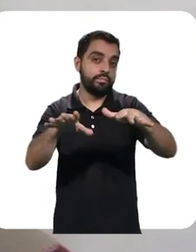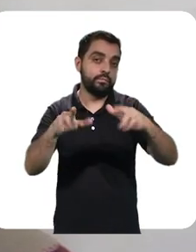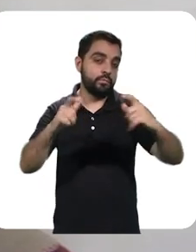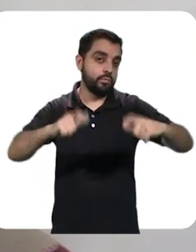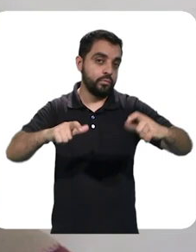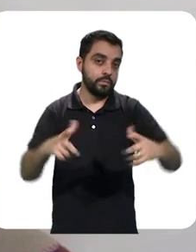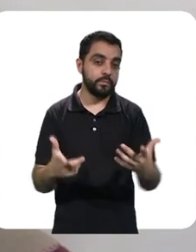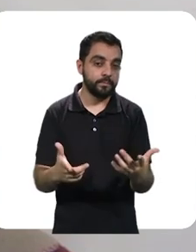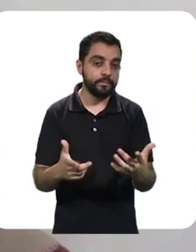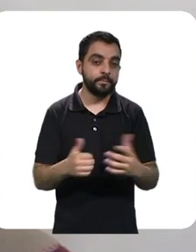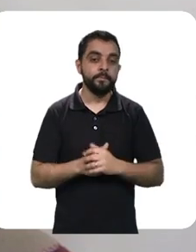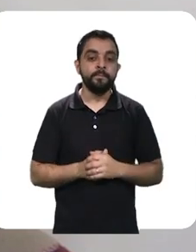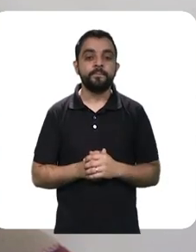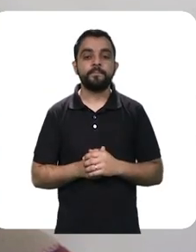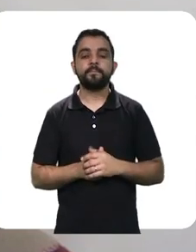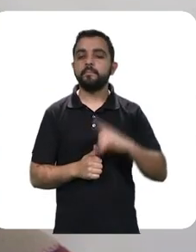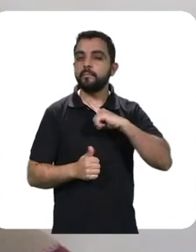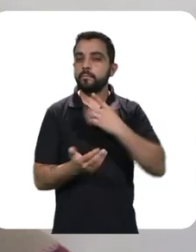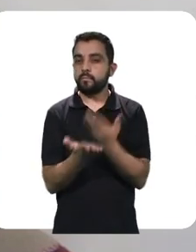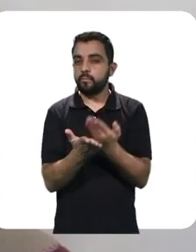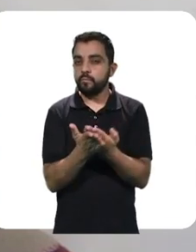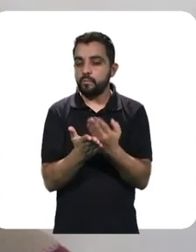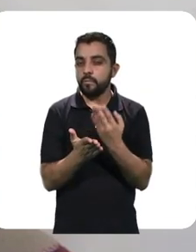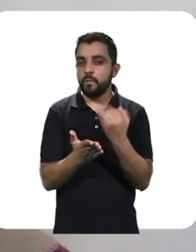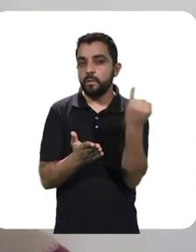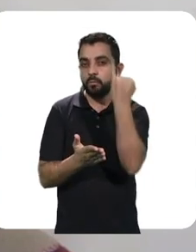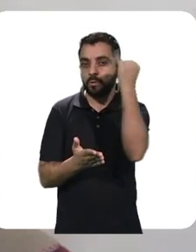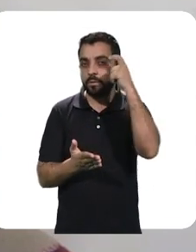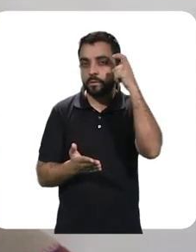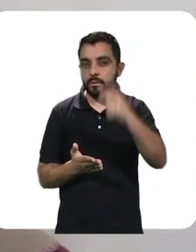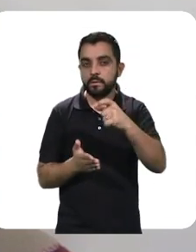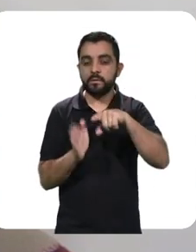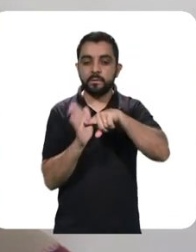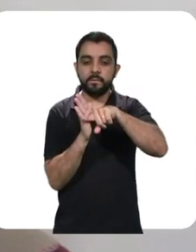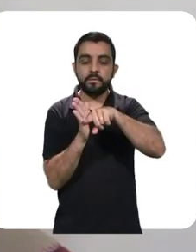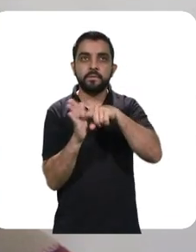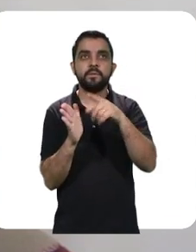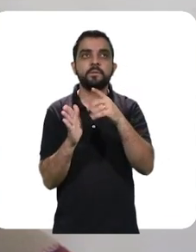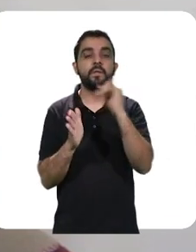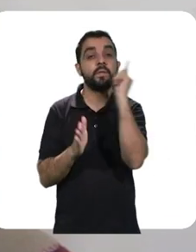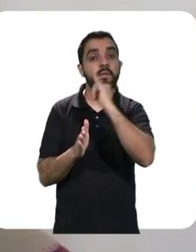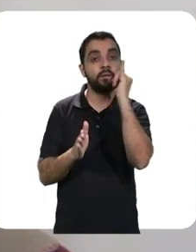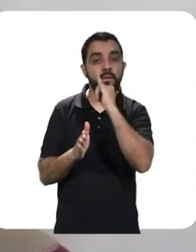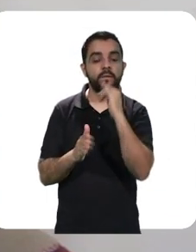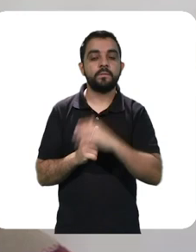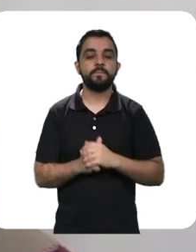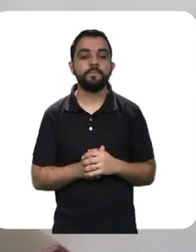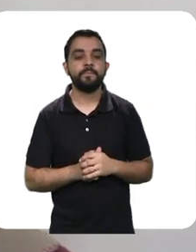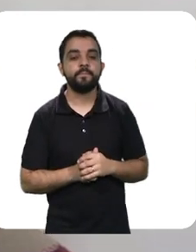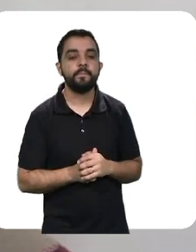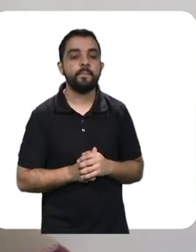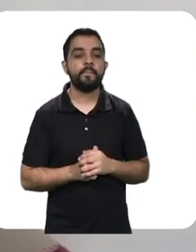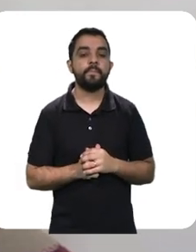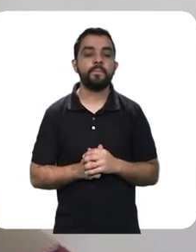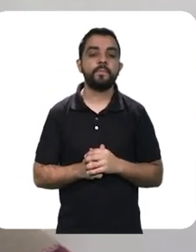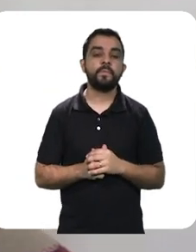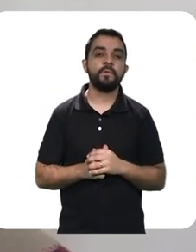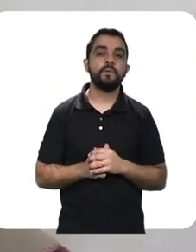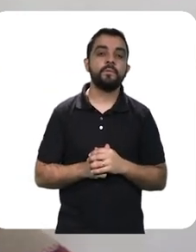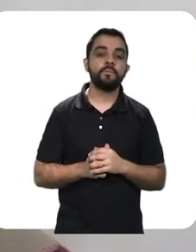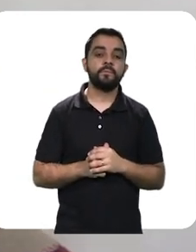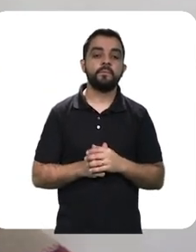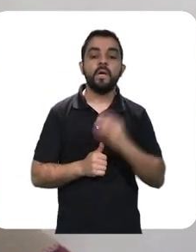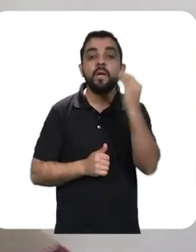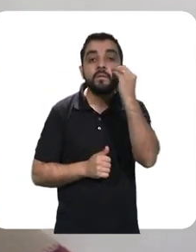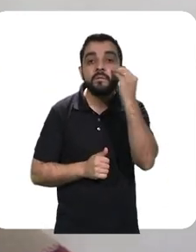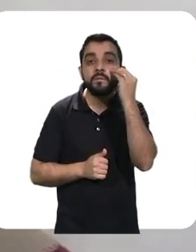comunidade. Um estudo muito interessante que foi feito na região de Veneto, na Itália, eles conseguiram testar quase